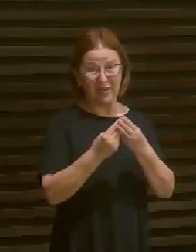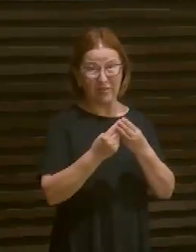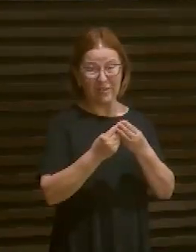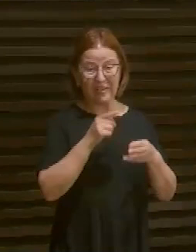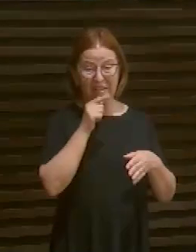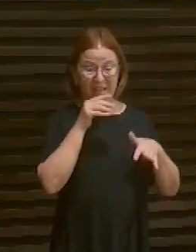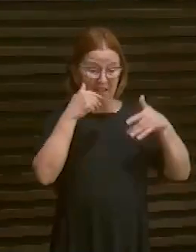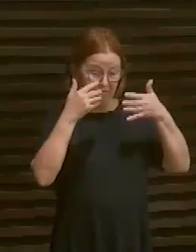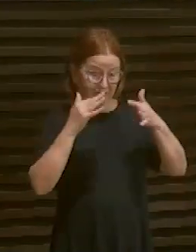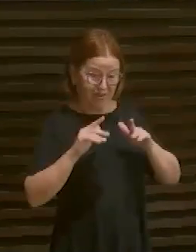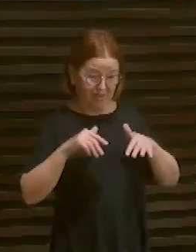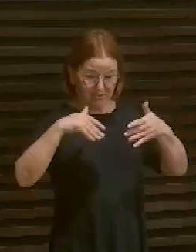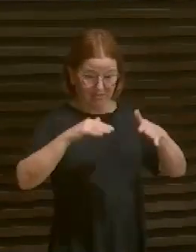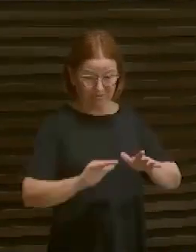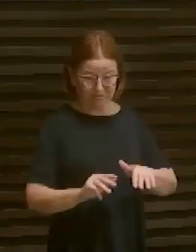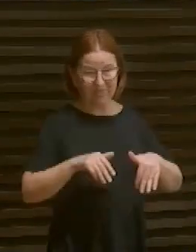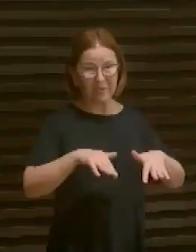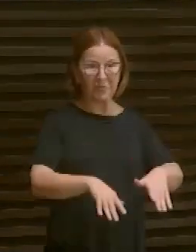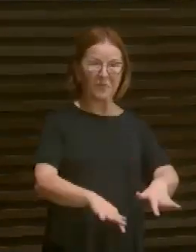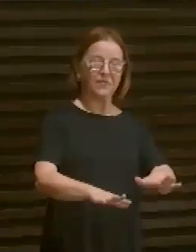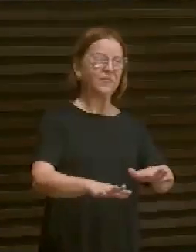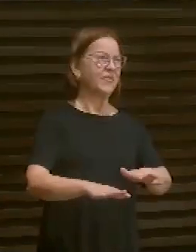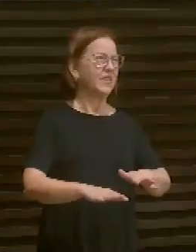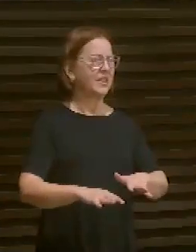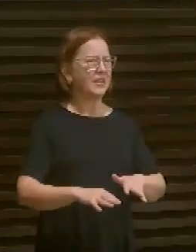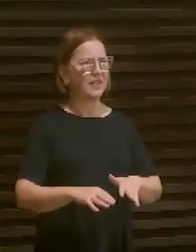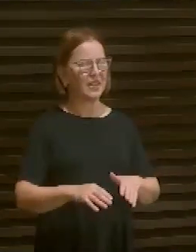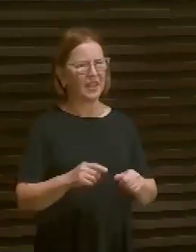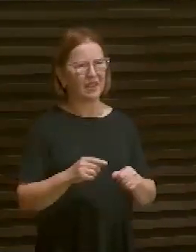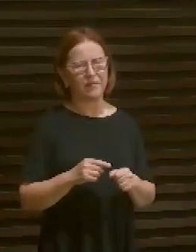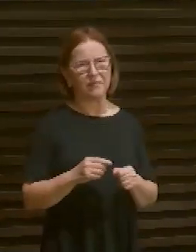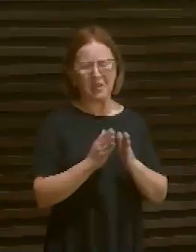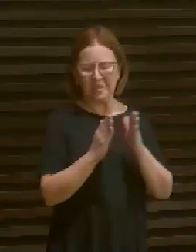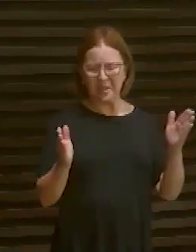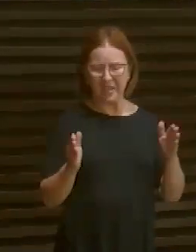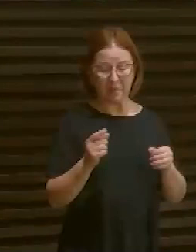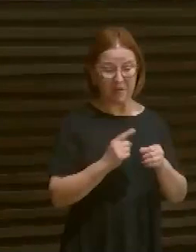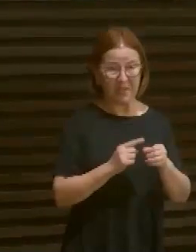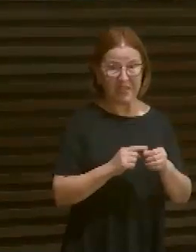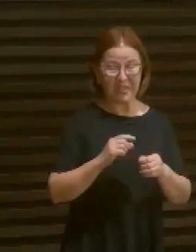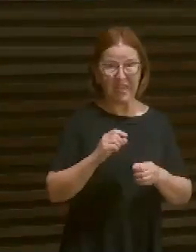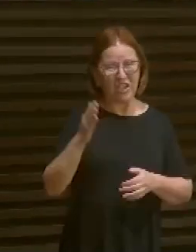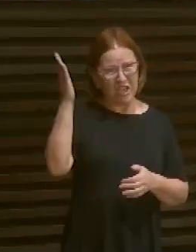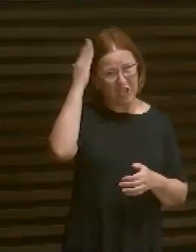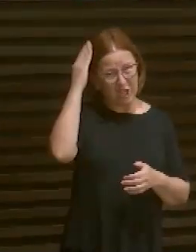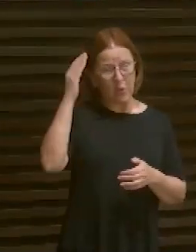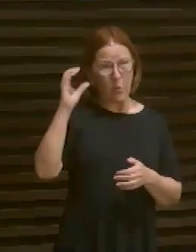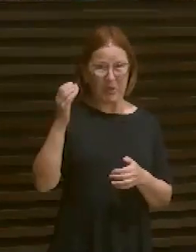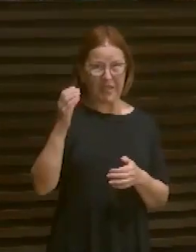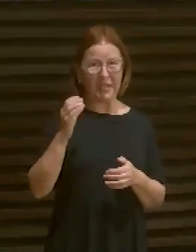Tamanho de uma Curitiba, quase. Matar a sede daquele povo, ele feriu a rocha, saiu água. Lá na